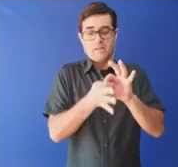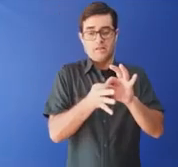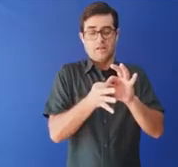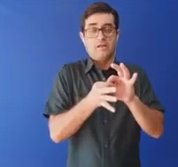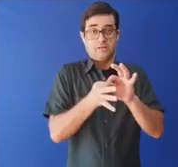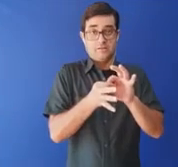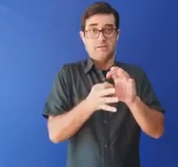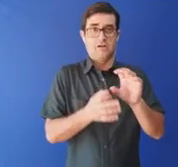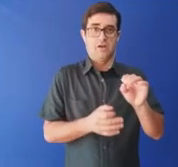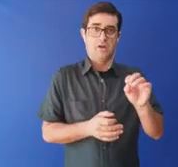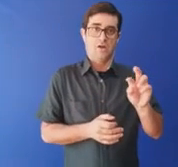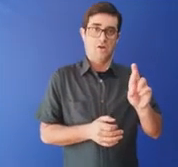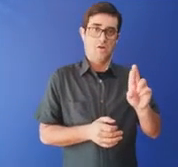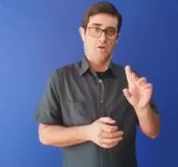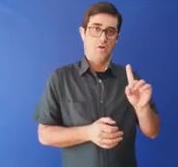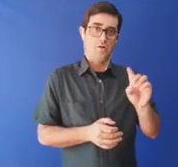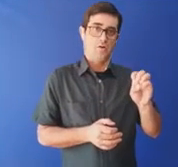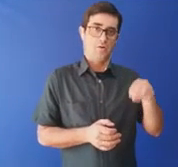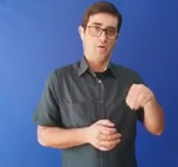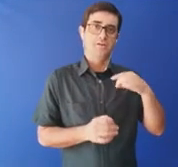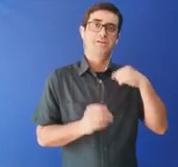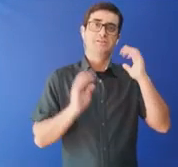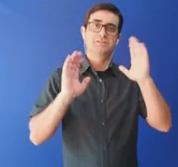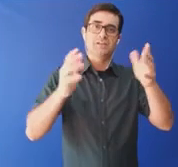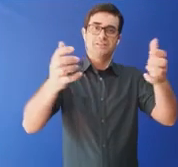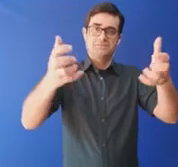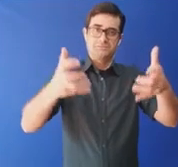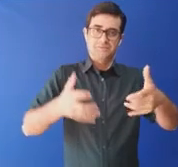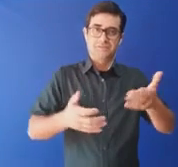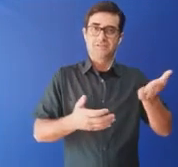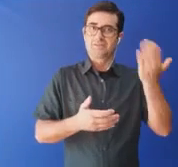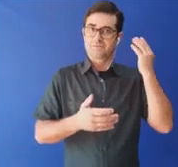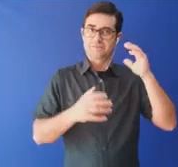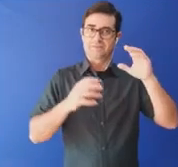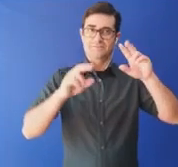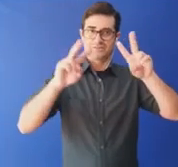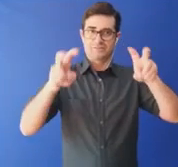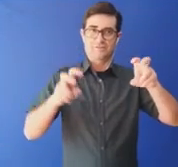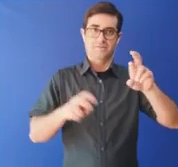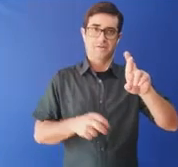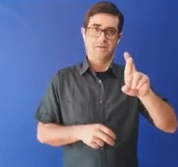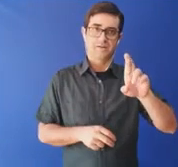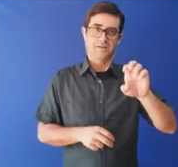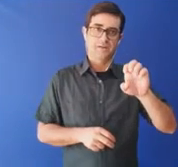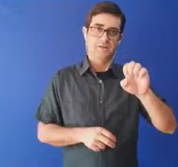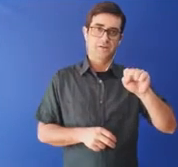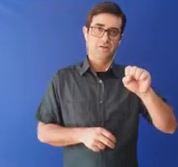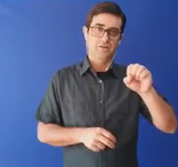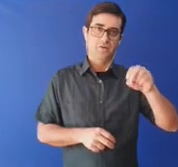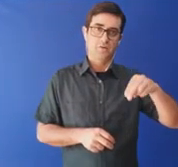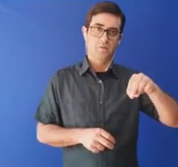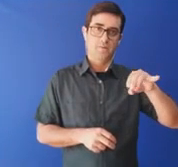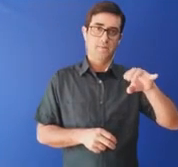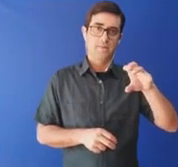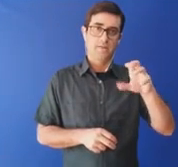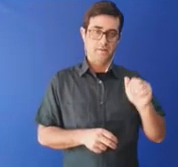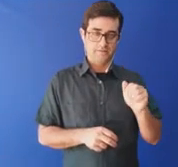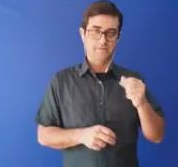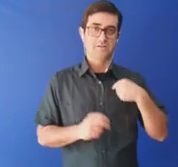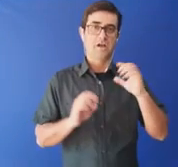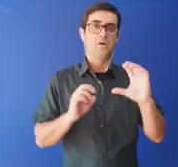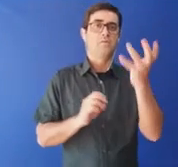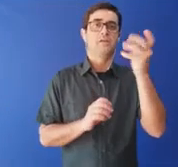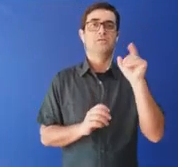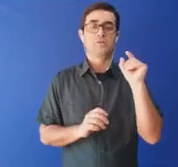aumento da ordem de ligação. Isso eu já tinha falado para vocês quando eu fui iniciar o conteúdo de ressonância. O que